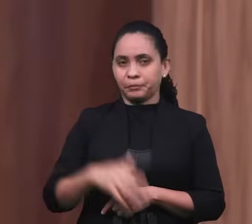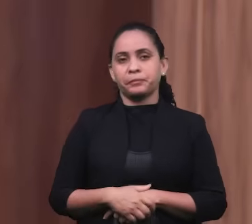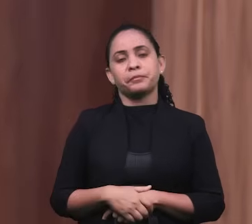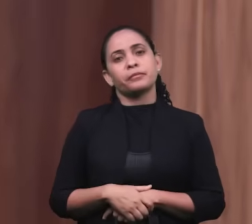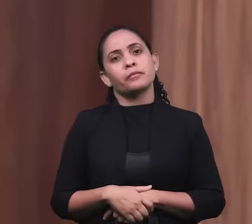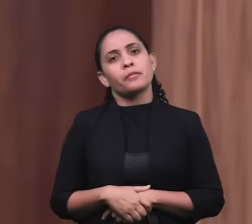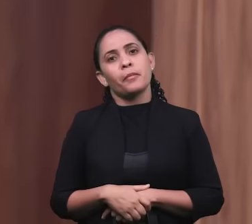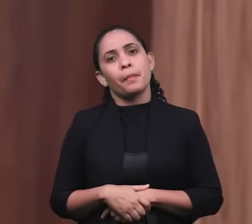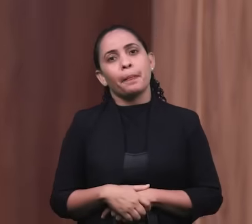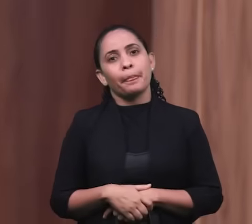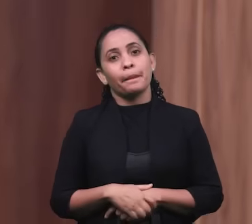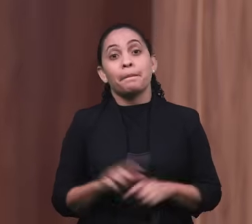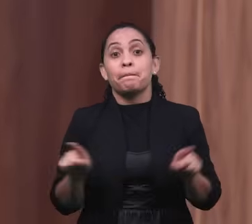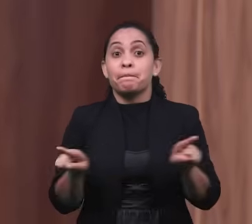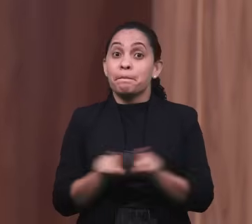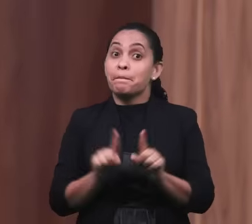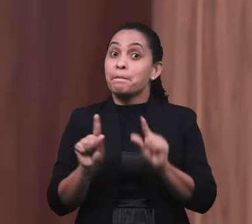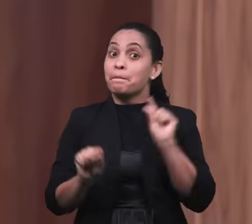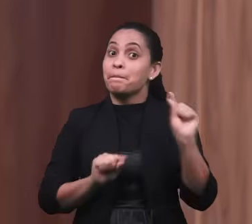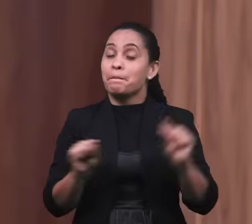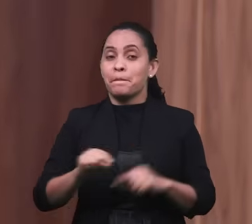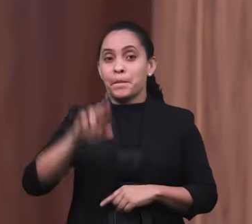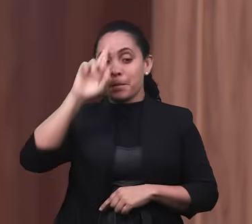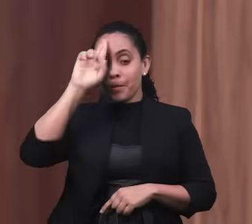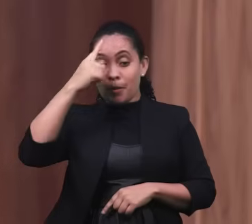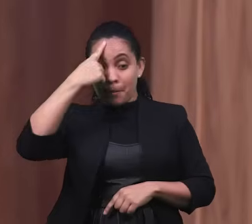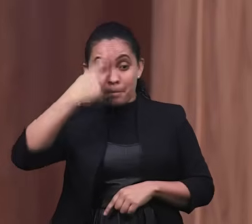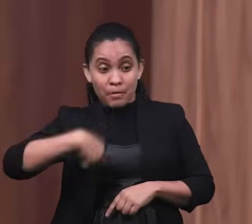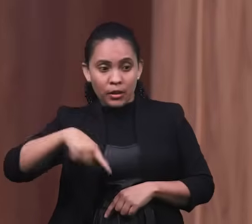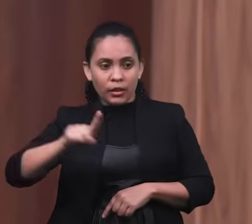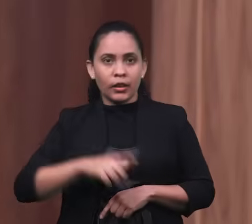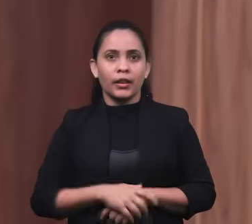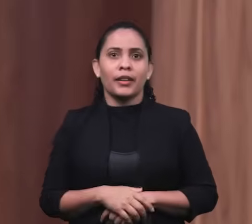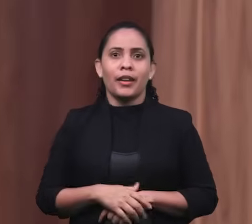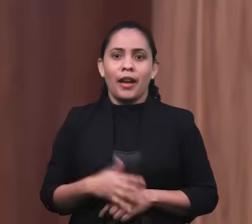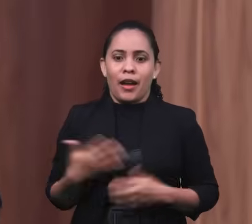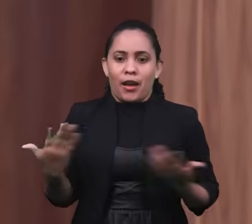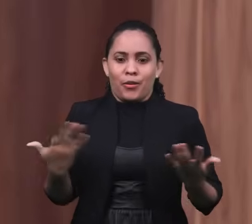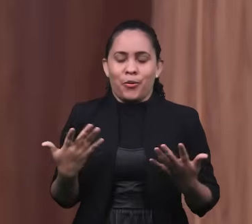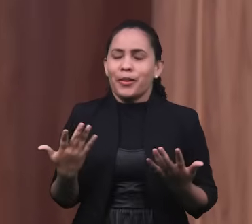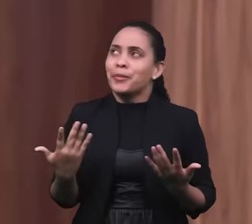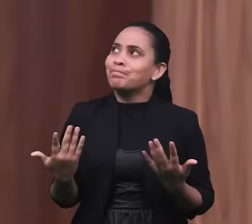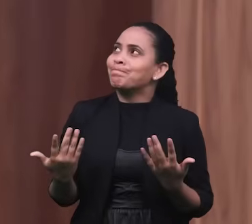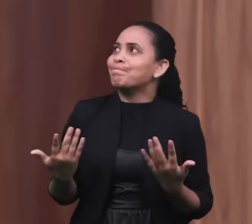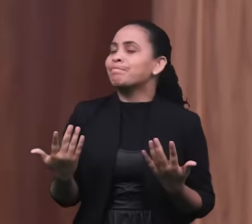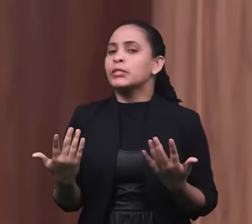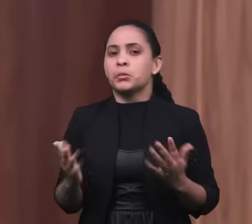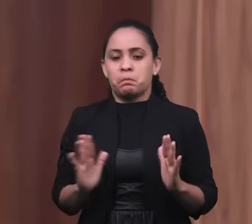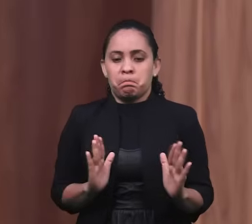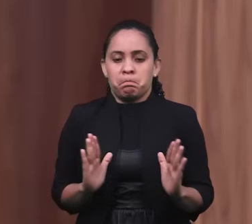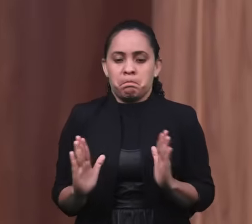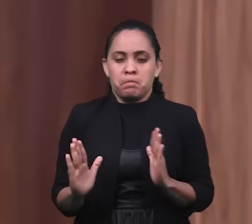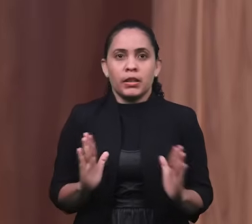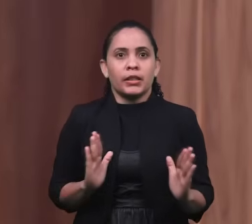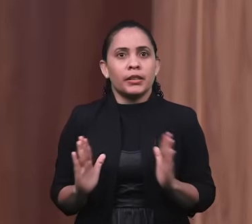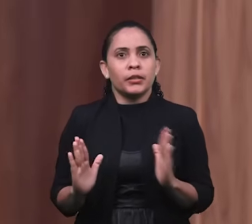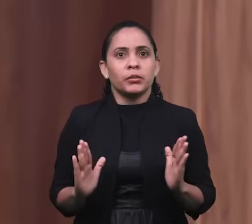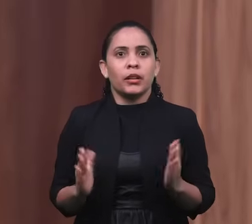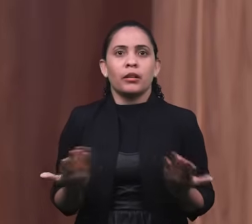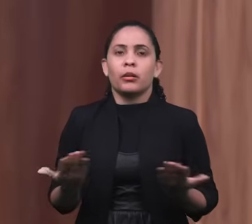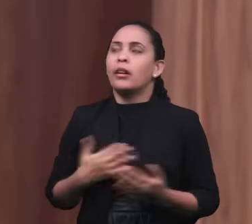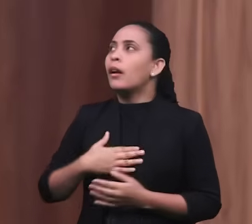Então, e o Senhor manda ele ir e ele começa num processo agora de